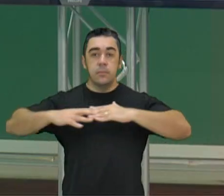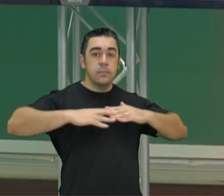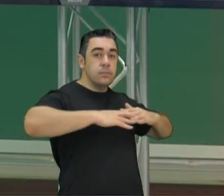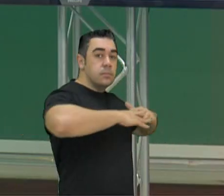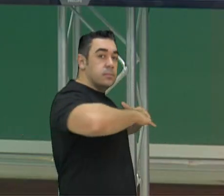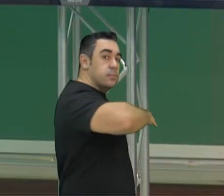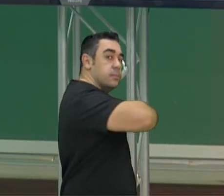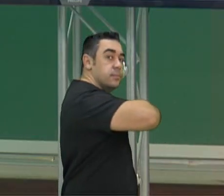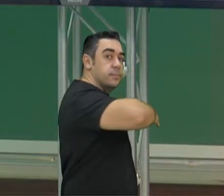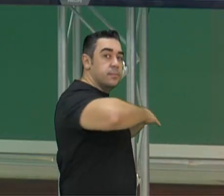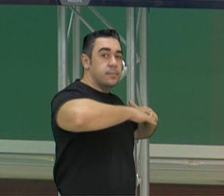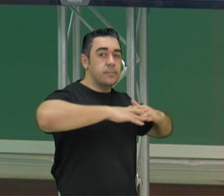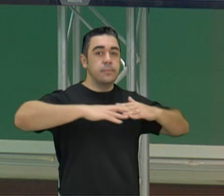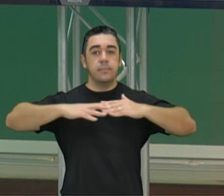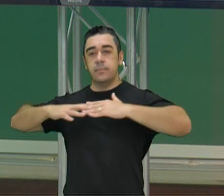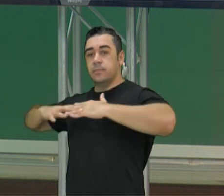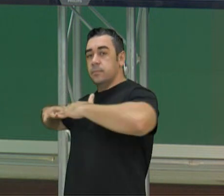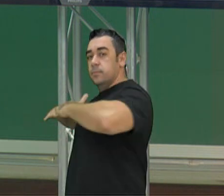Do outro lado.